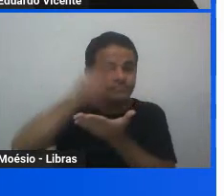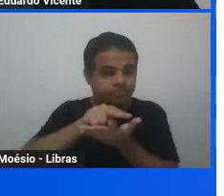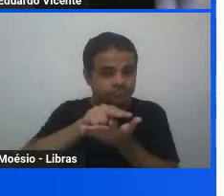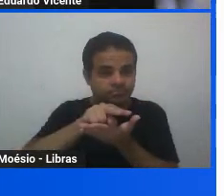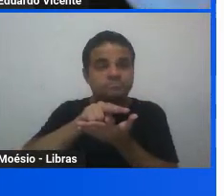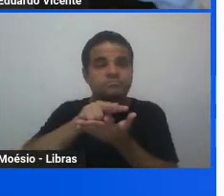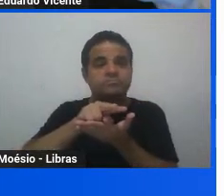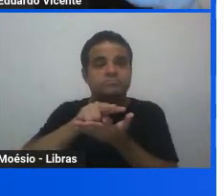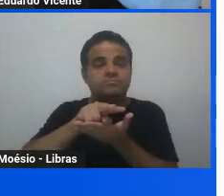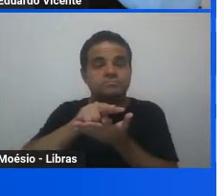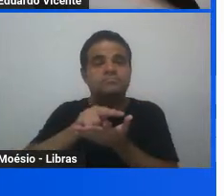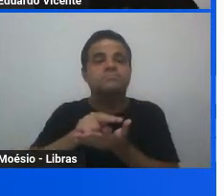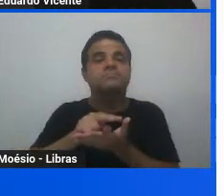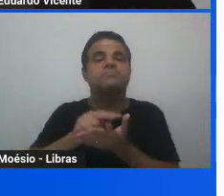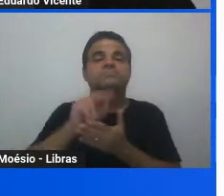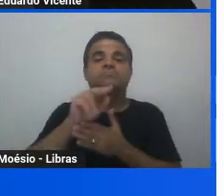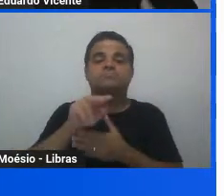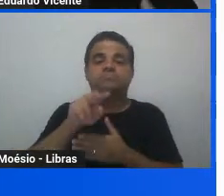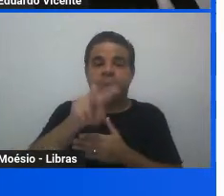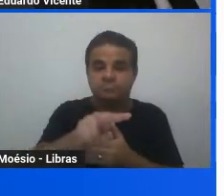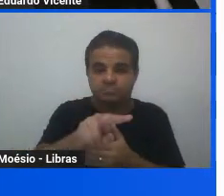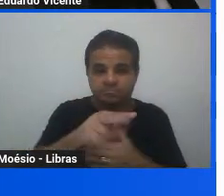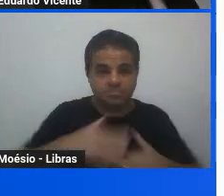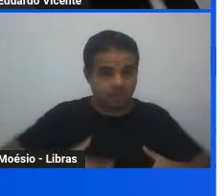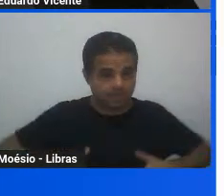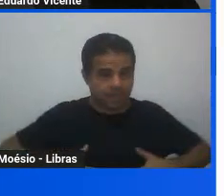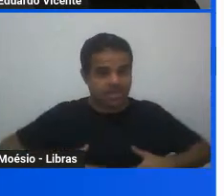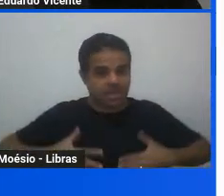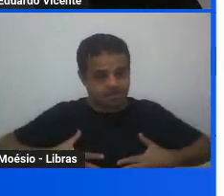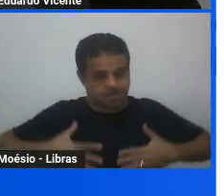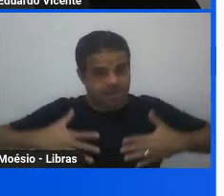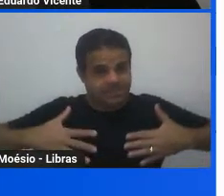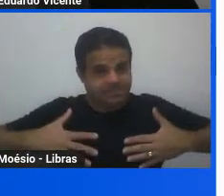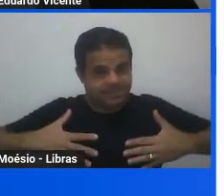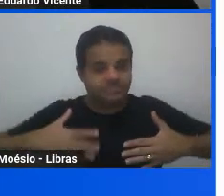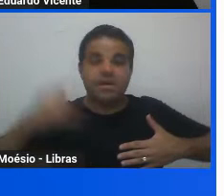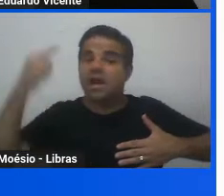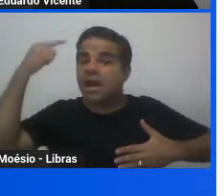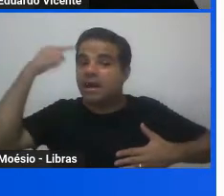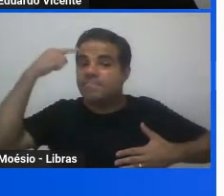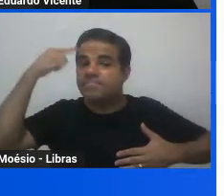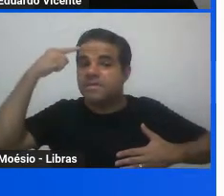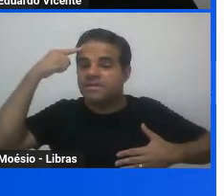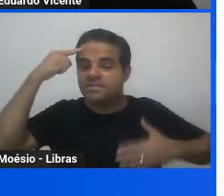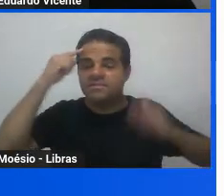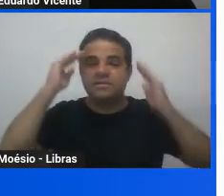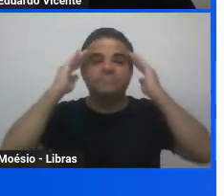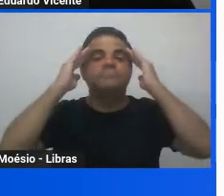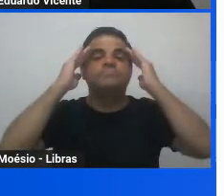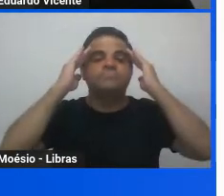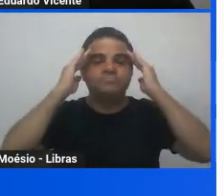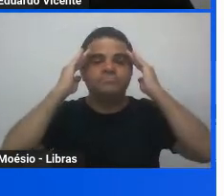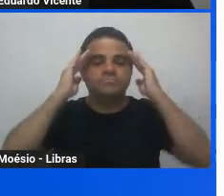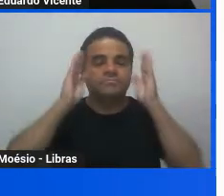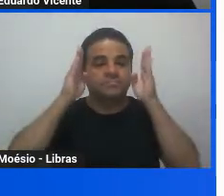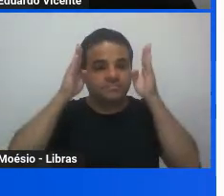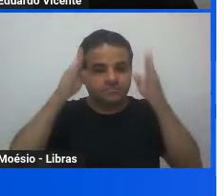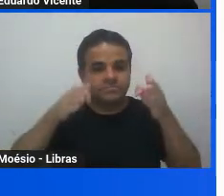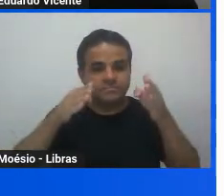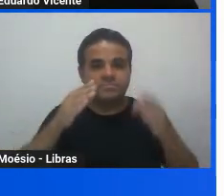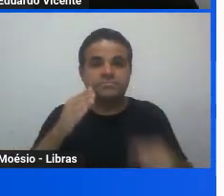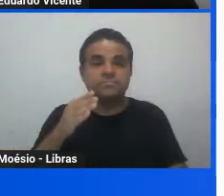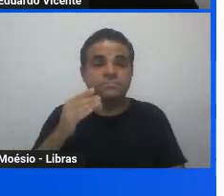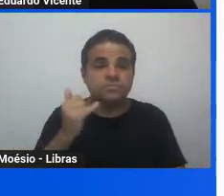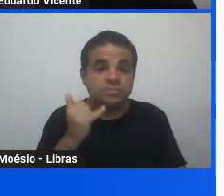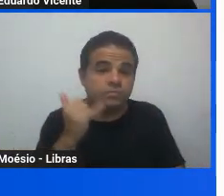com as pernas erguidas, barriga para cima e a cabeça lateralizada. E vou ligar para o